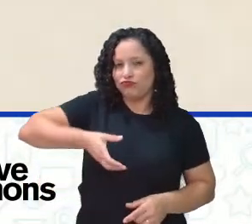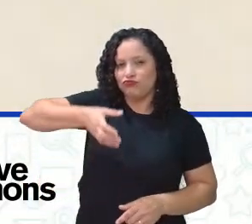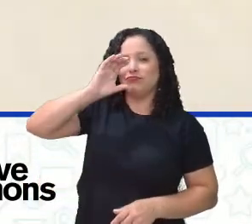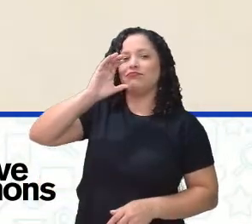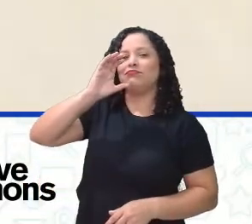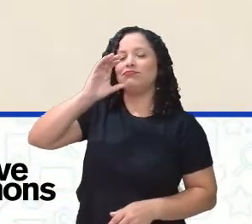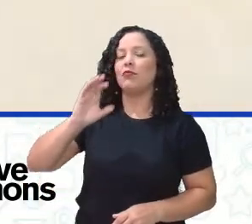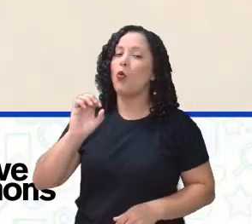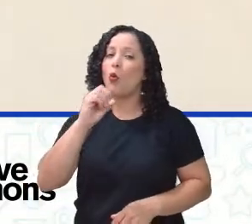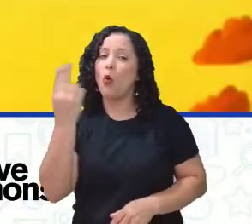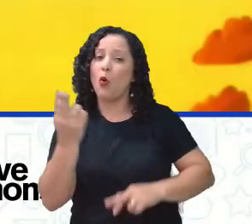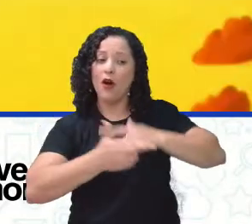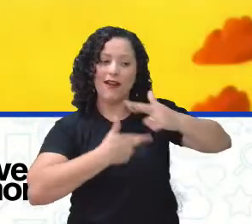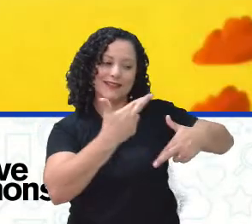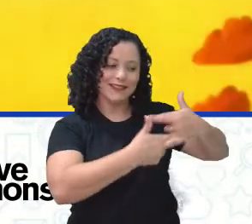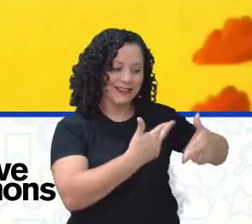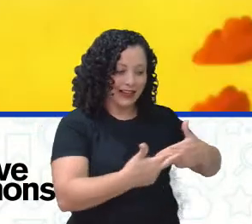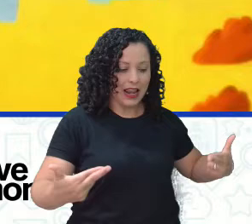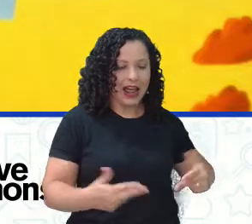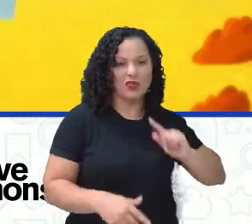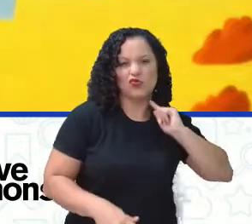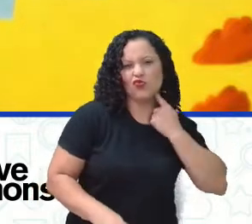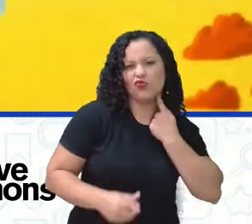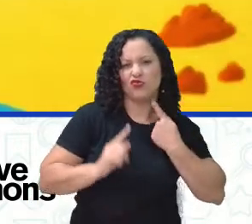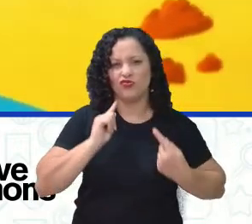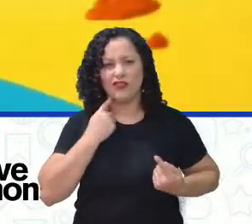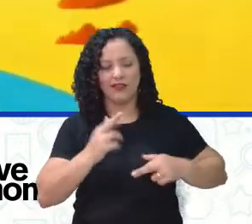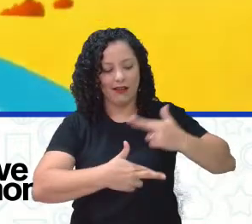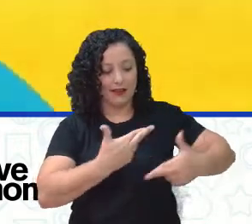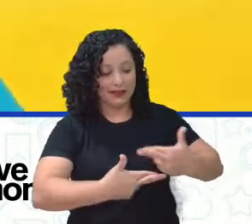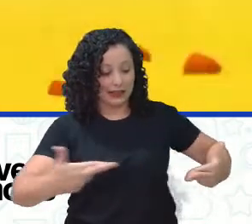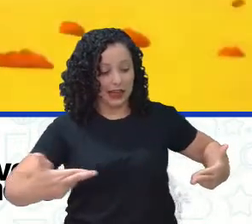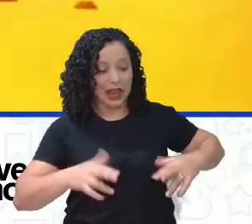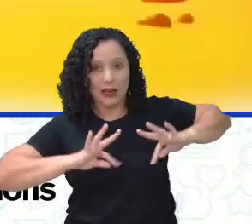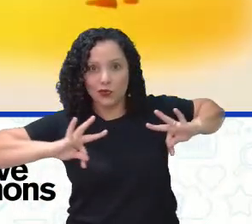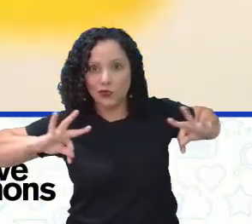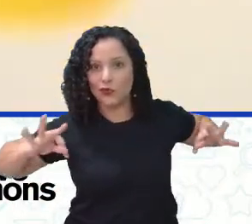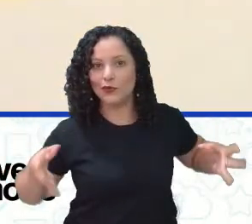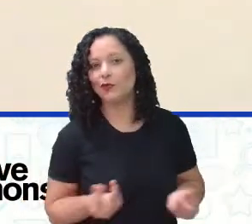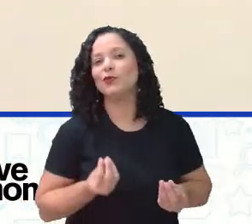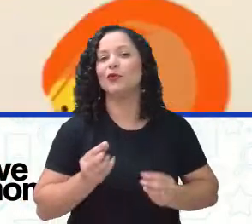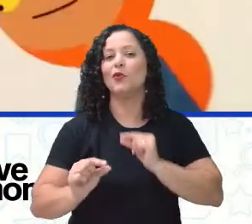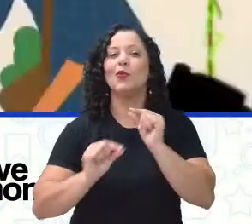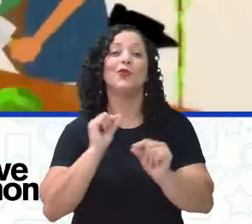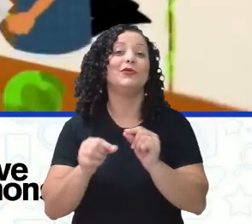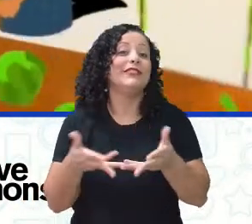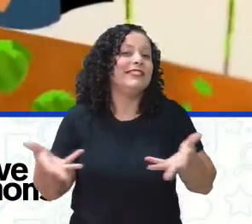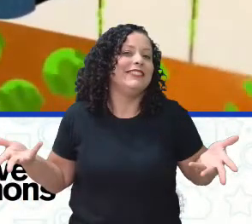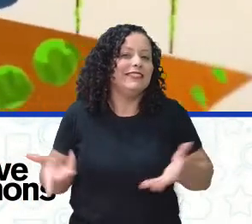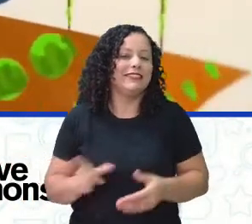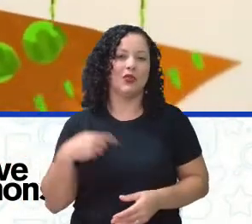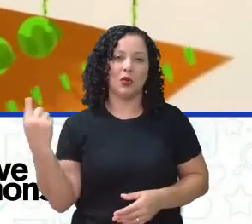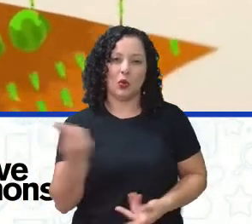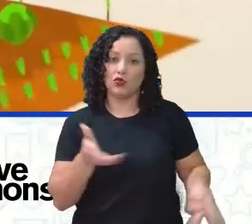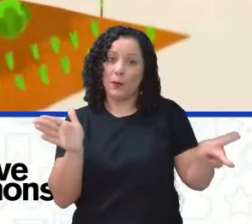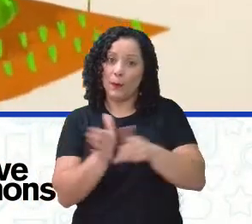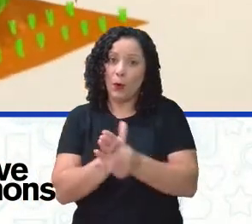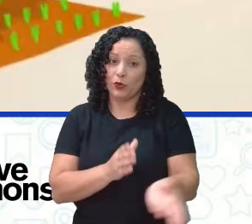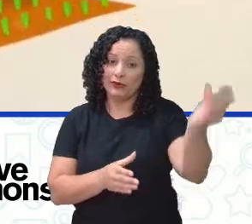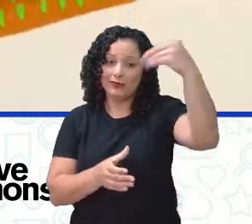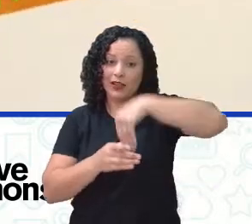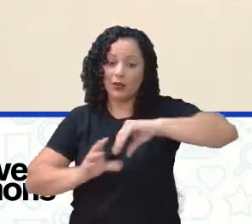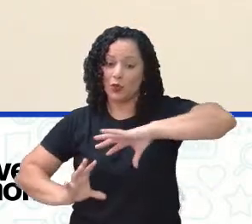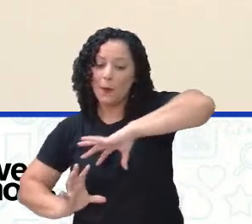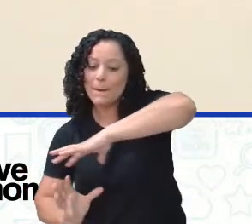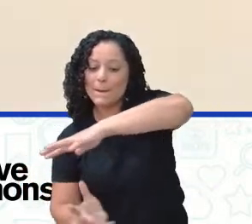pudéssemos reciclar todo o nosso lixo? O que mais poderíamos mudar? Nós todos vivemos na Terra e nós dependemos da Terra